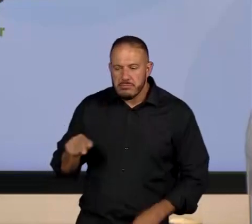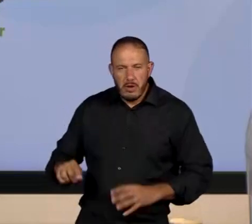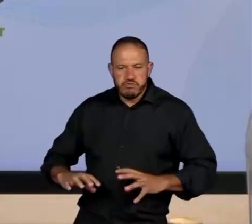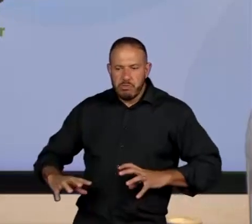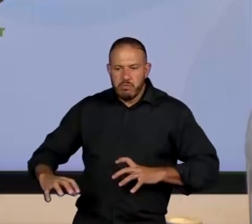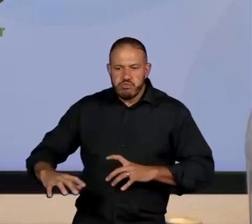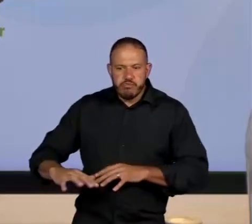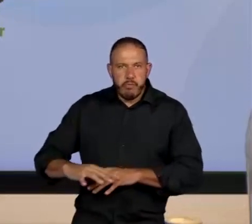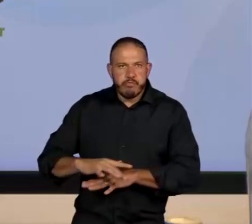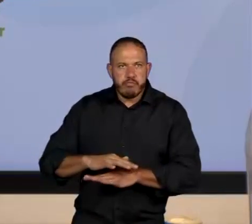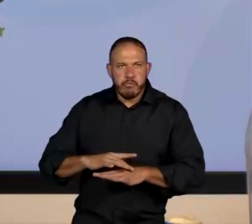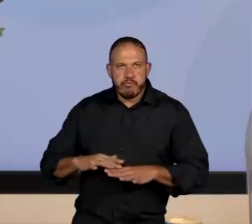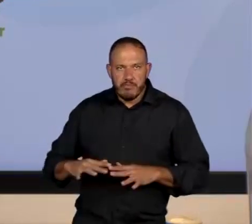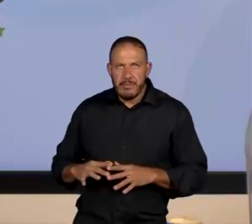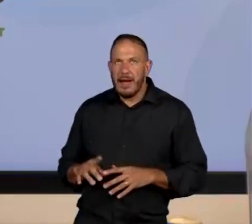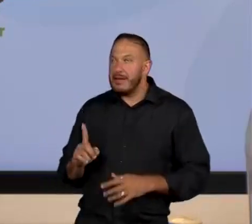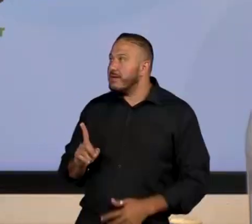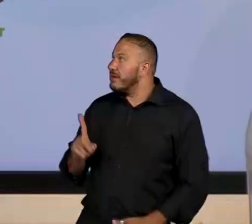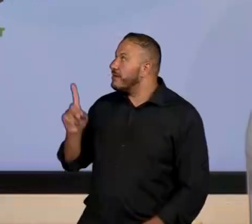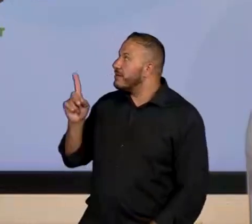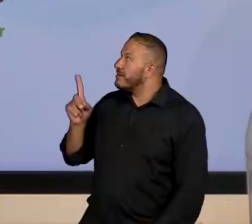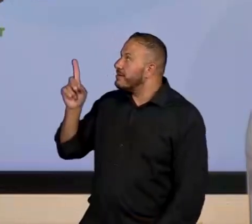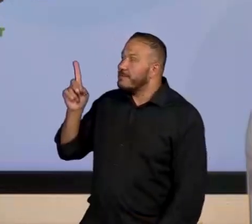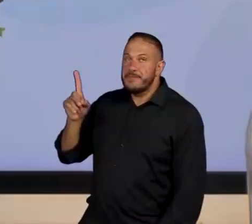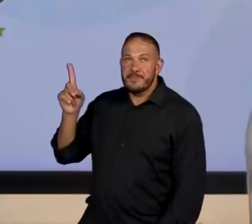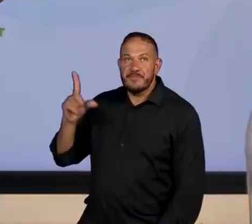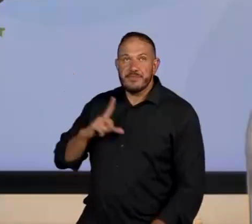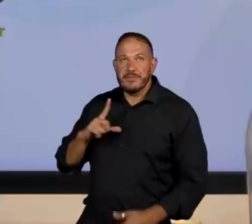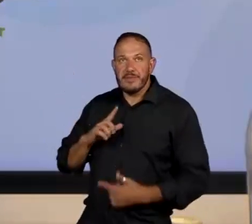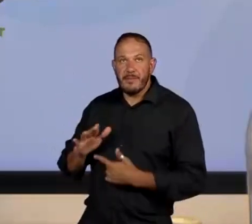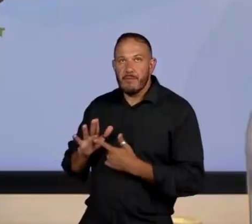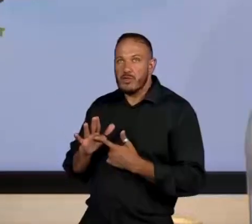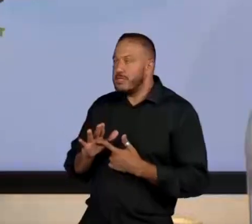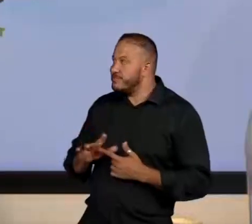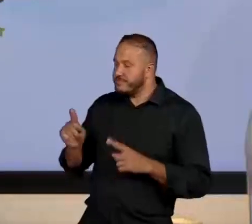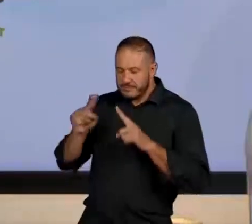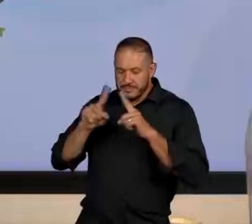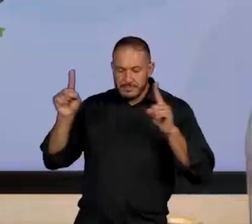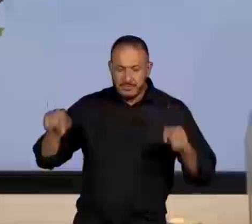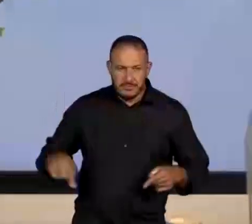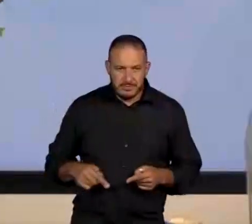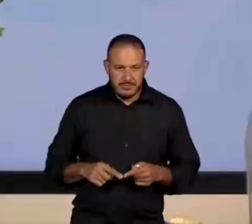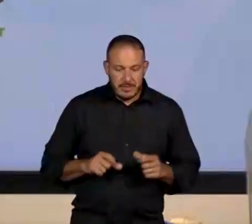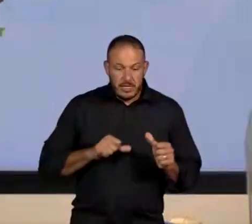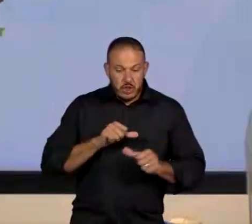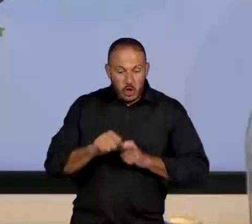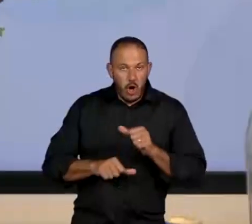fértil. E aí eu tenho uma coisa aqui do lado demonstrando a terra com uma mudinha transformar em